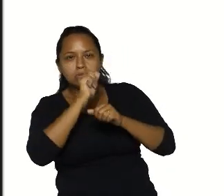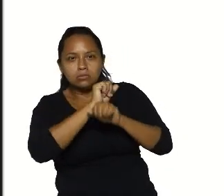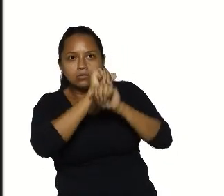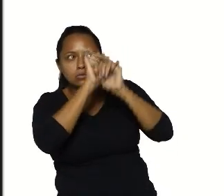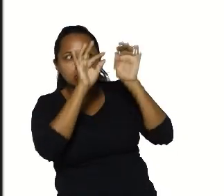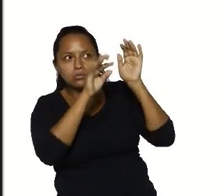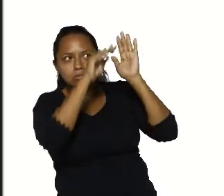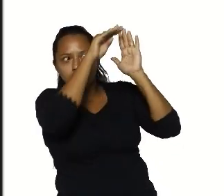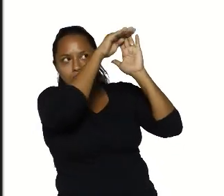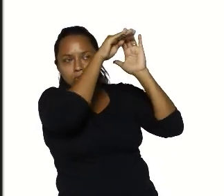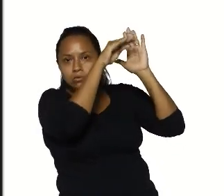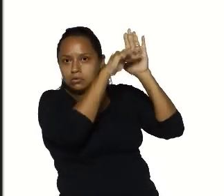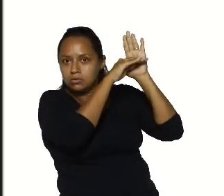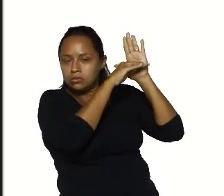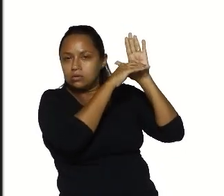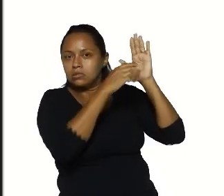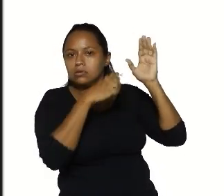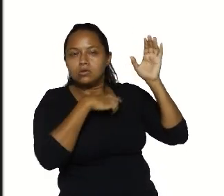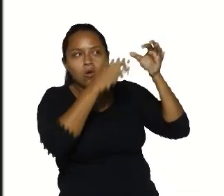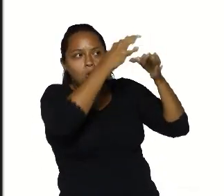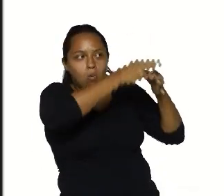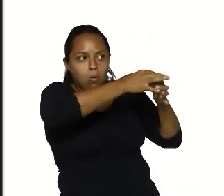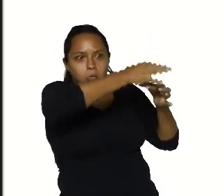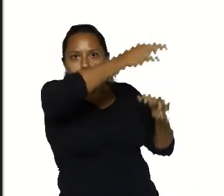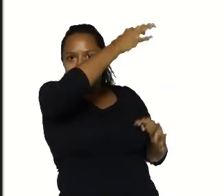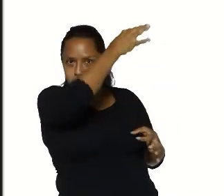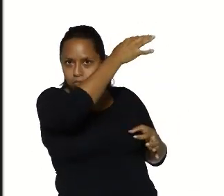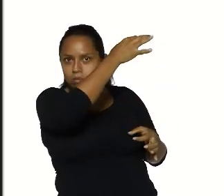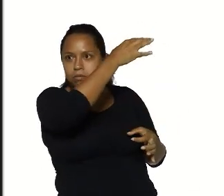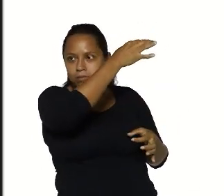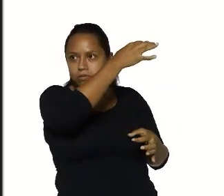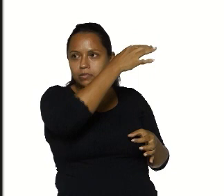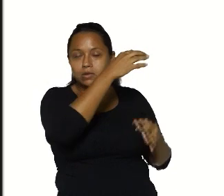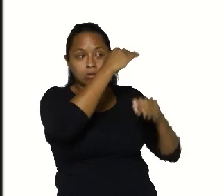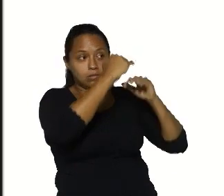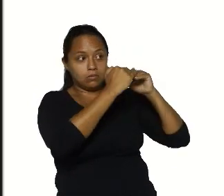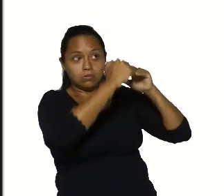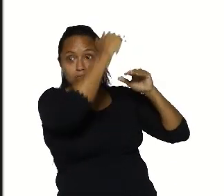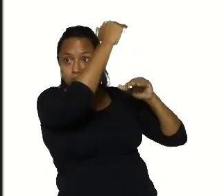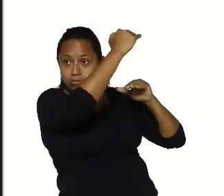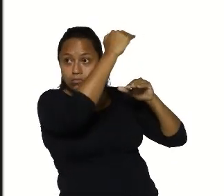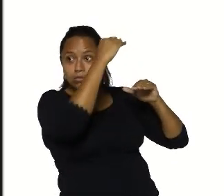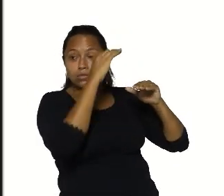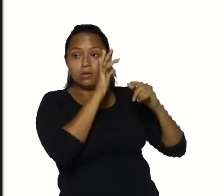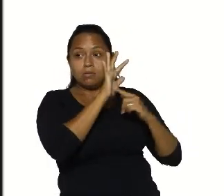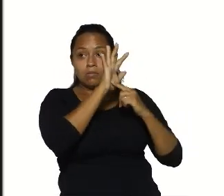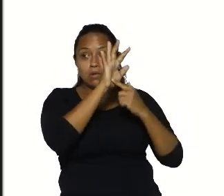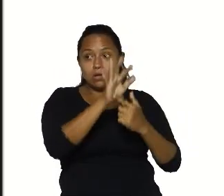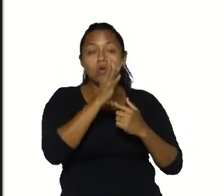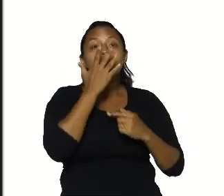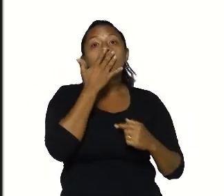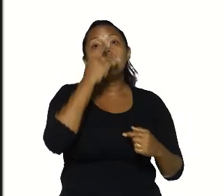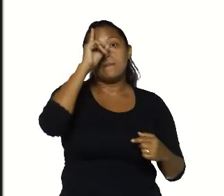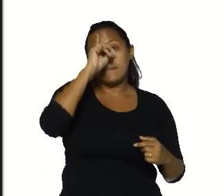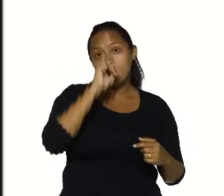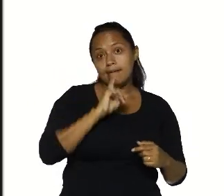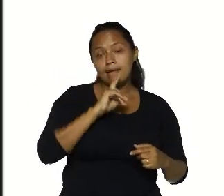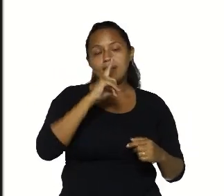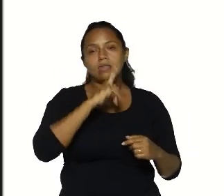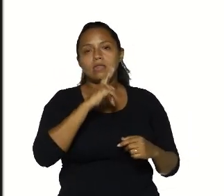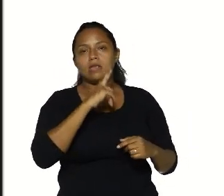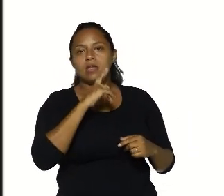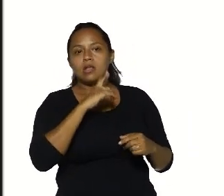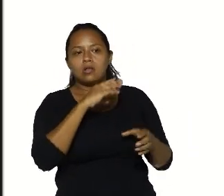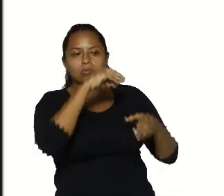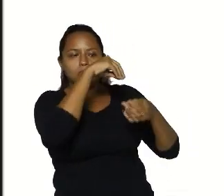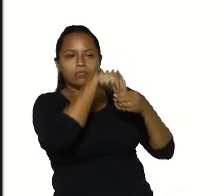duas partes nesse tubo de ensaio. Na parte superior, representada pela cor amarela, nós temos o